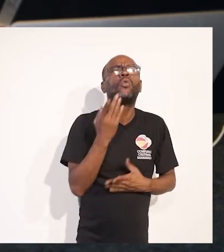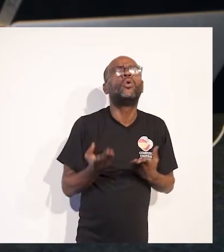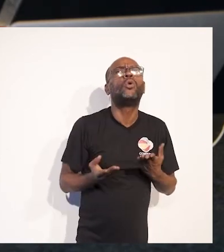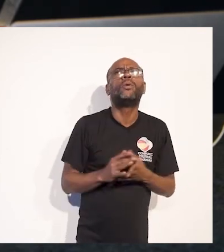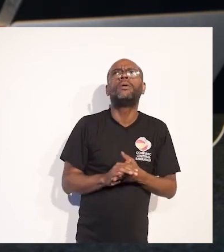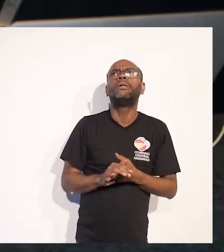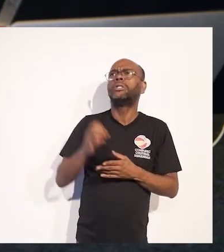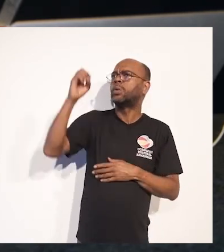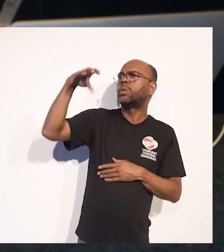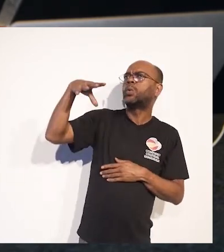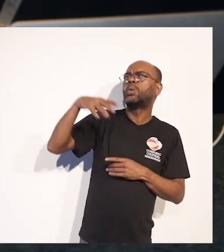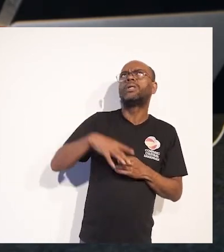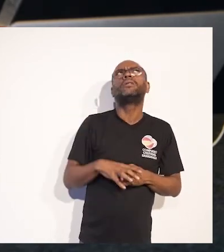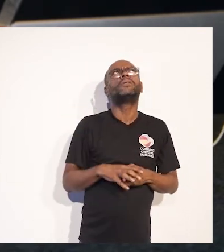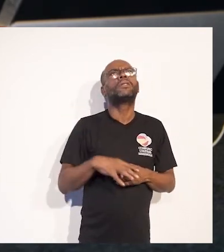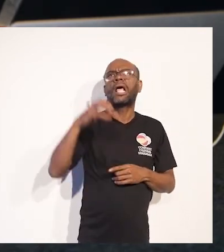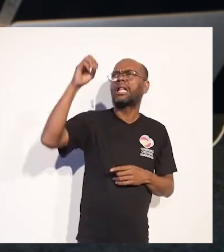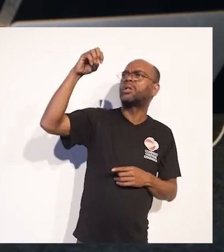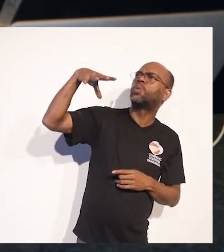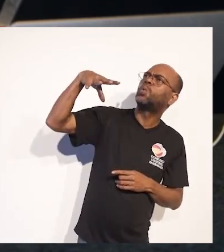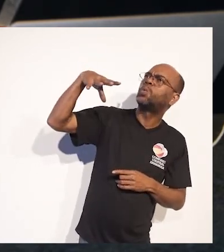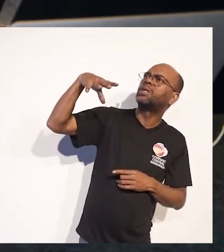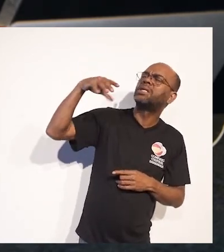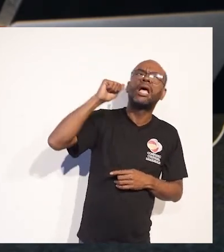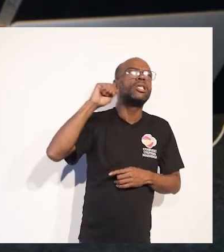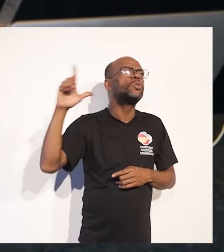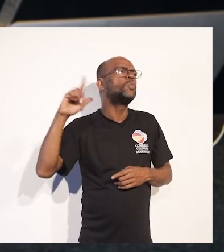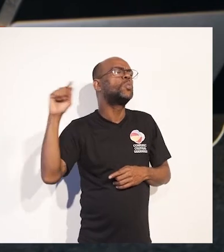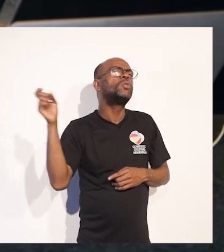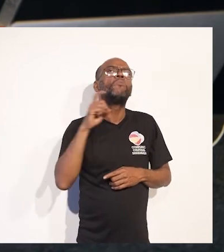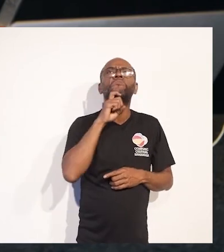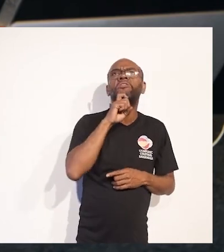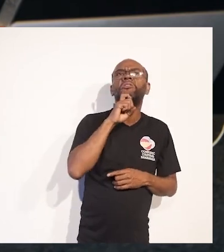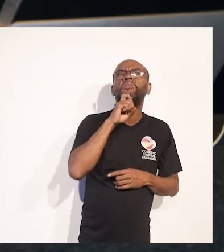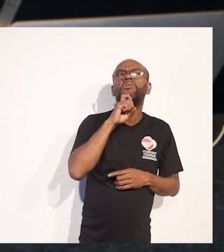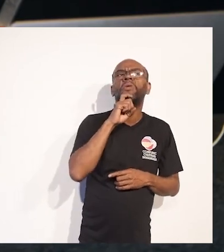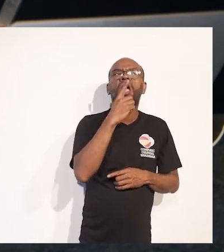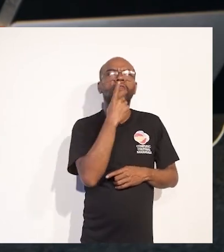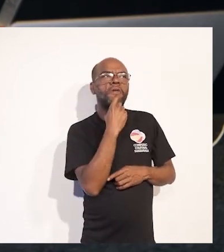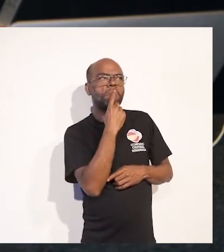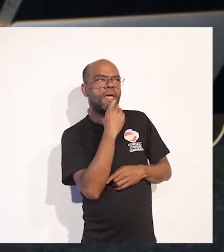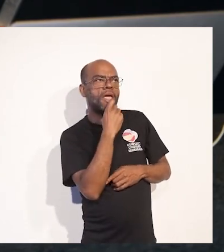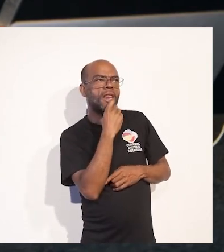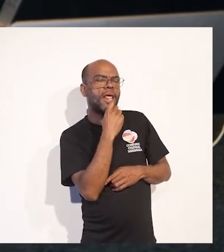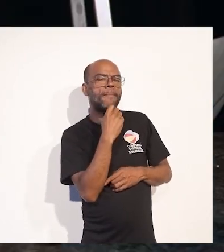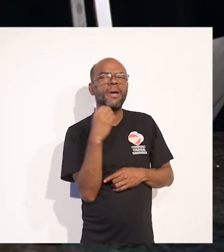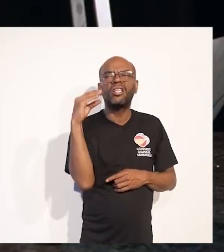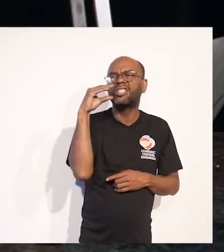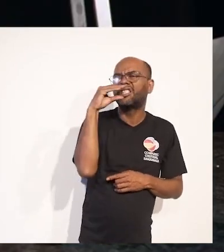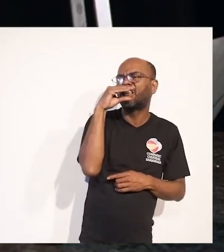cor-luz, que as luzes azuis são mais frias e as luzes vermelhas são mais